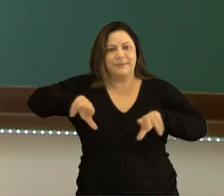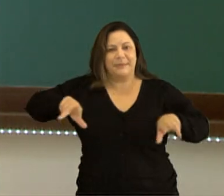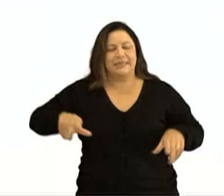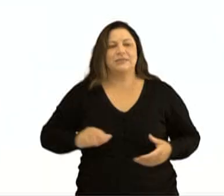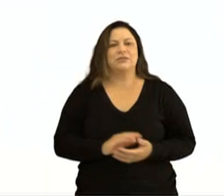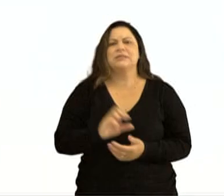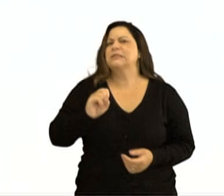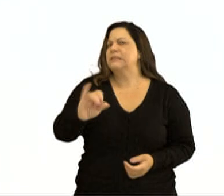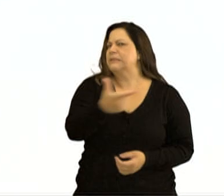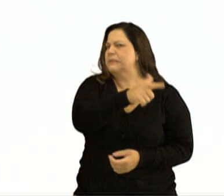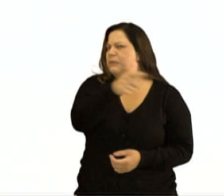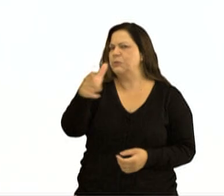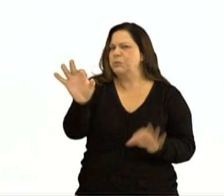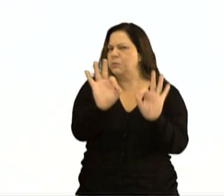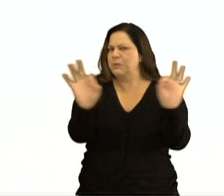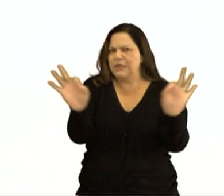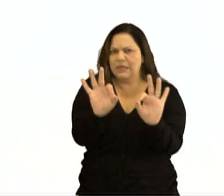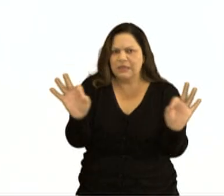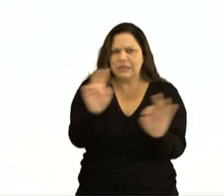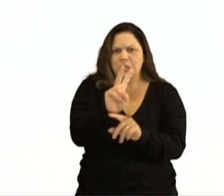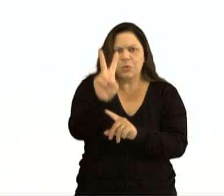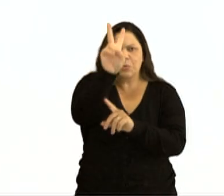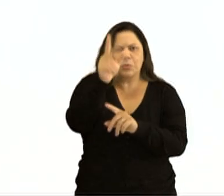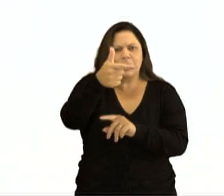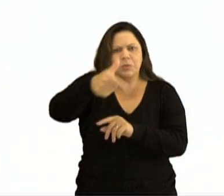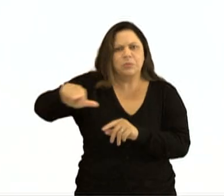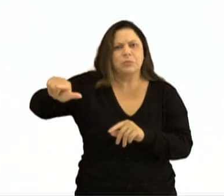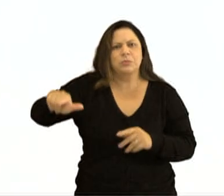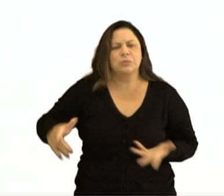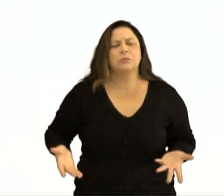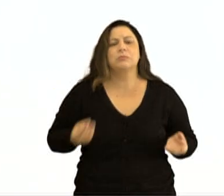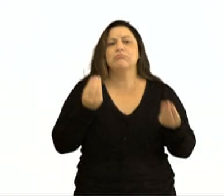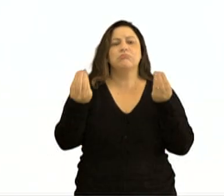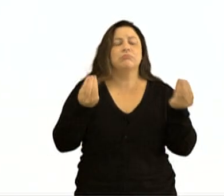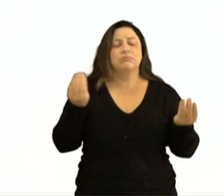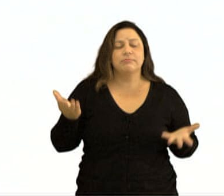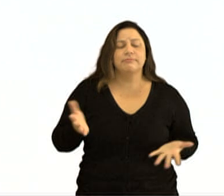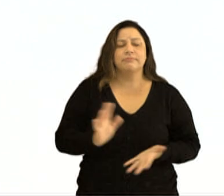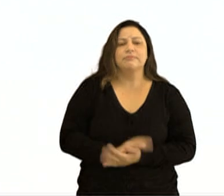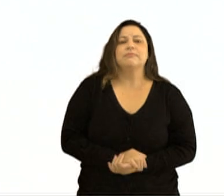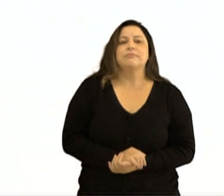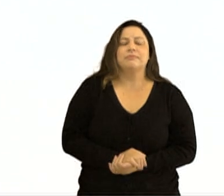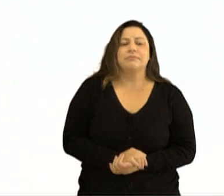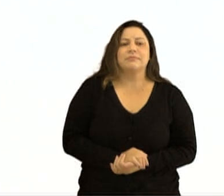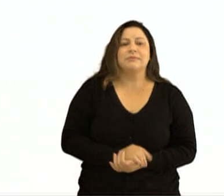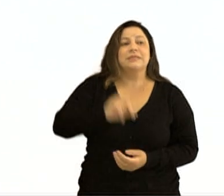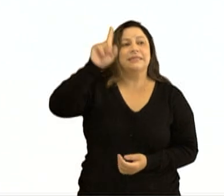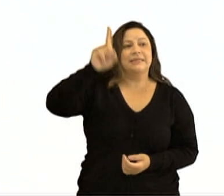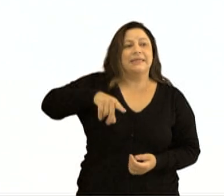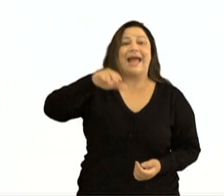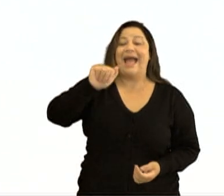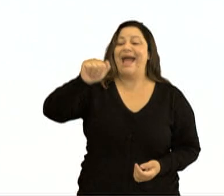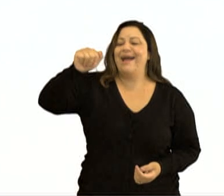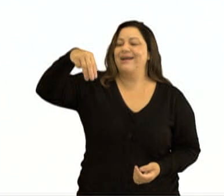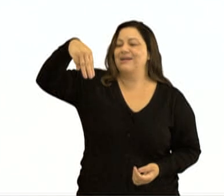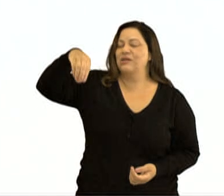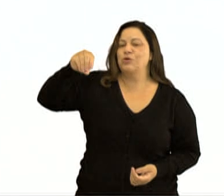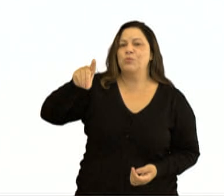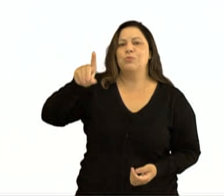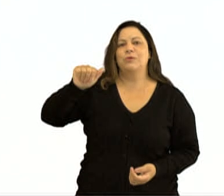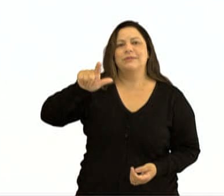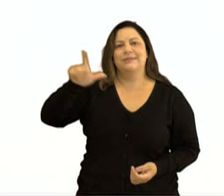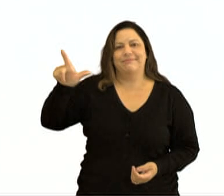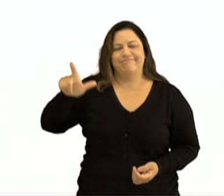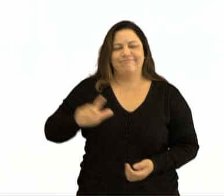não tiver nenhum valor se repetindo, gente, o que vai ser? A gente chama que ele é amodal. Tranquilo? Vamos